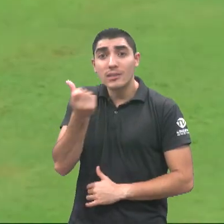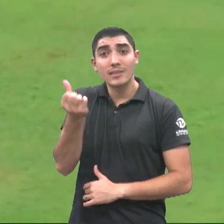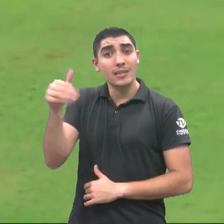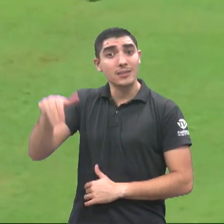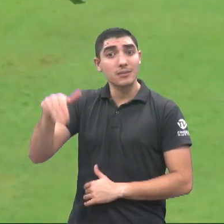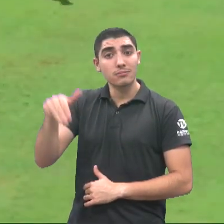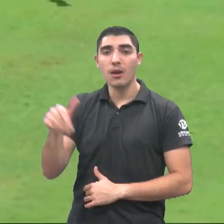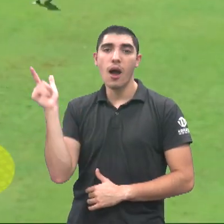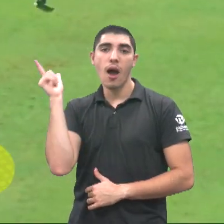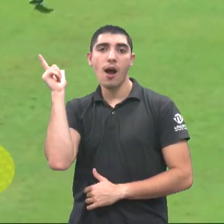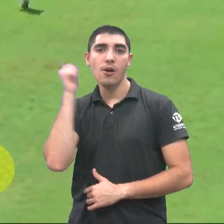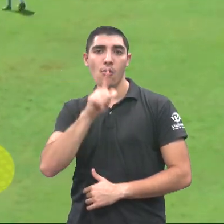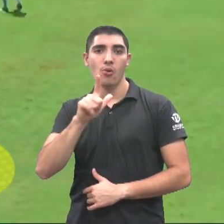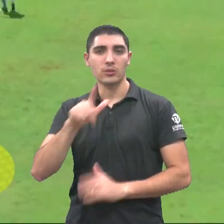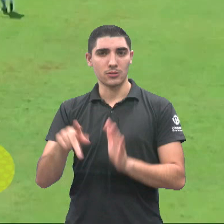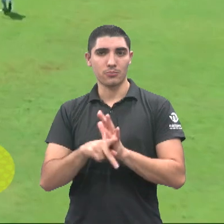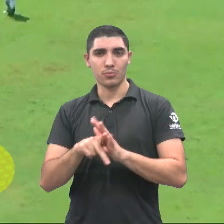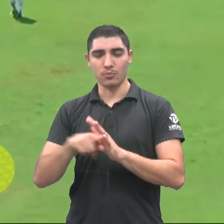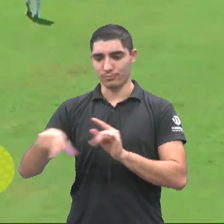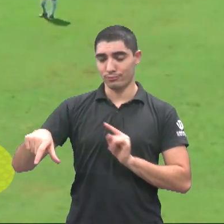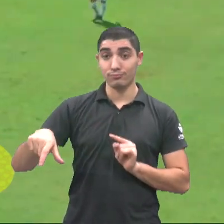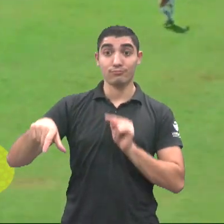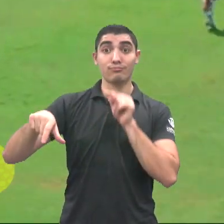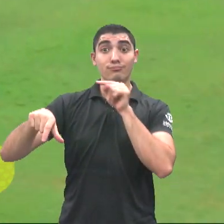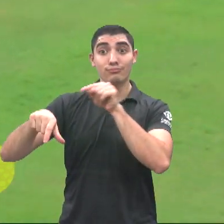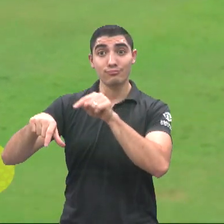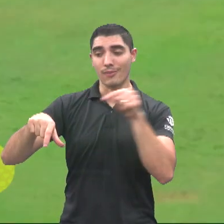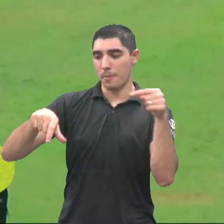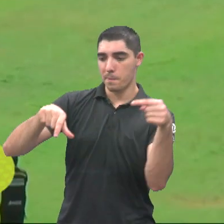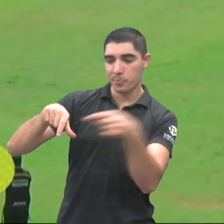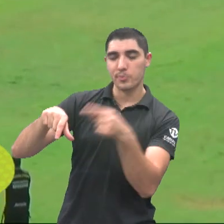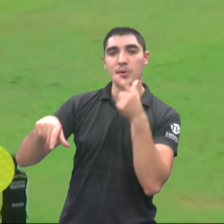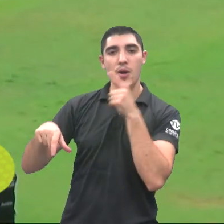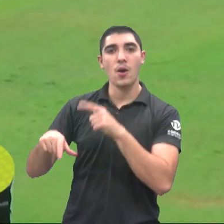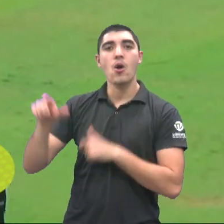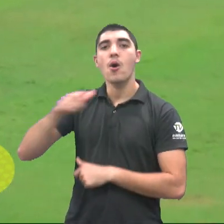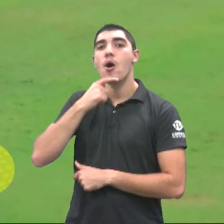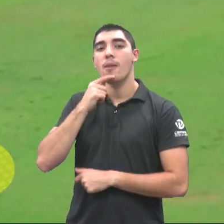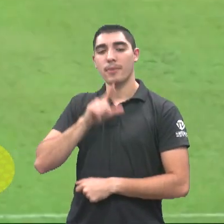esquerda, a bola cruzou a área e chegou no segundo pau, nos pés de Lucas